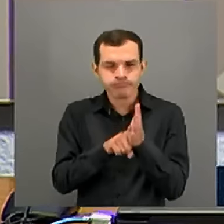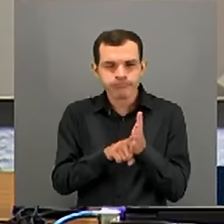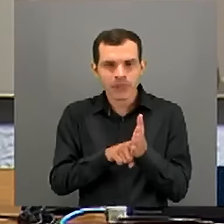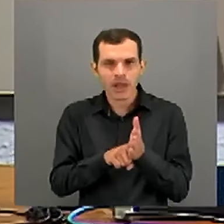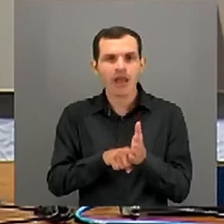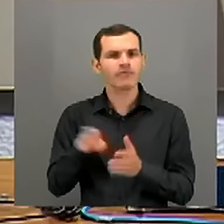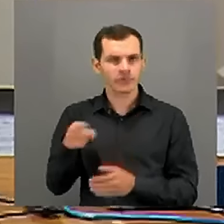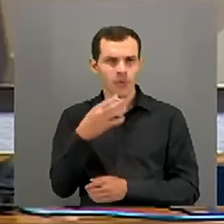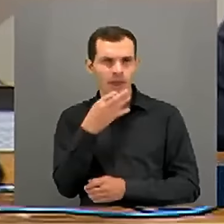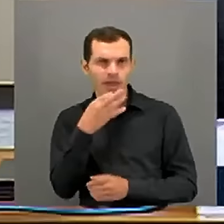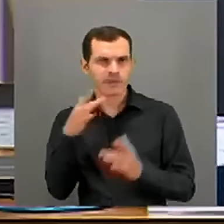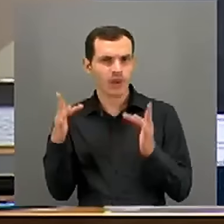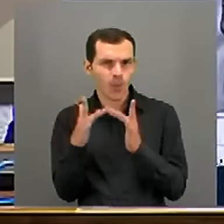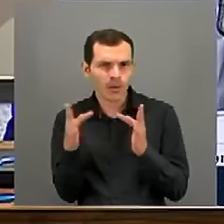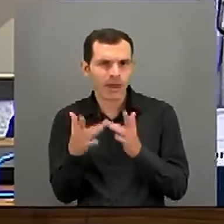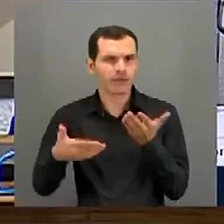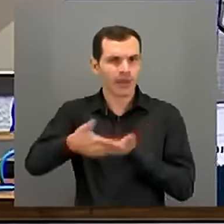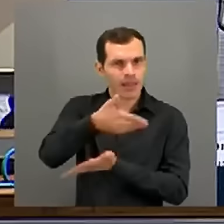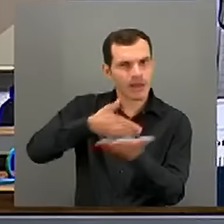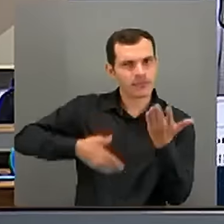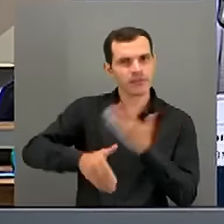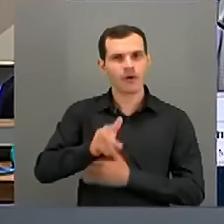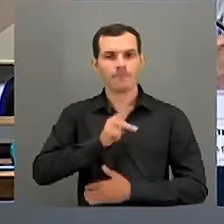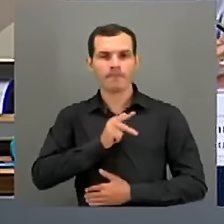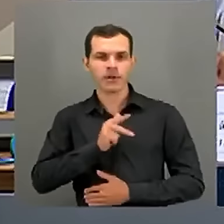ou profissional com ele?